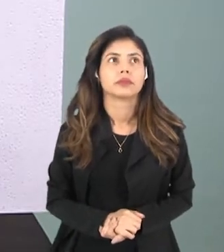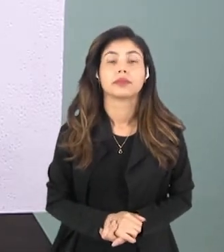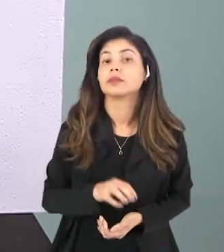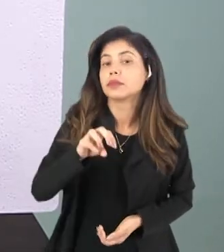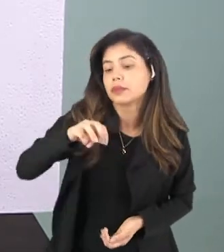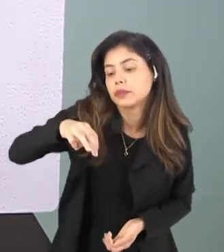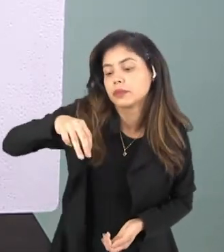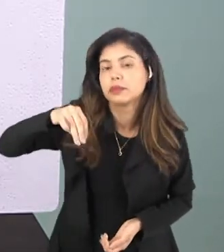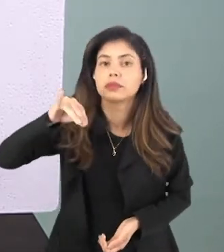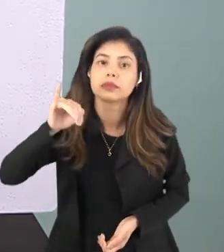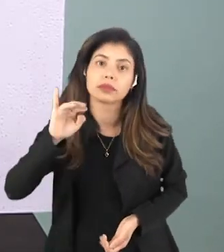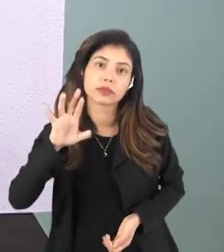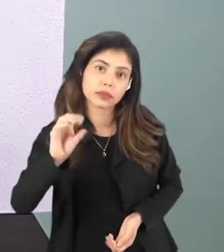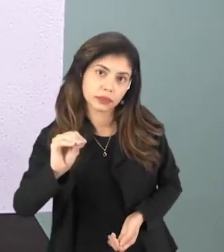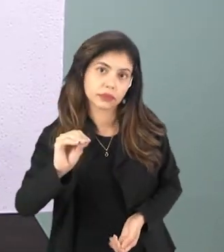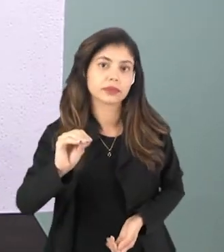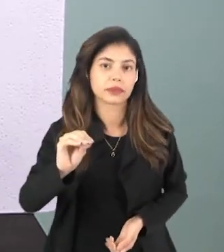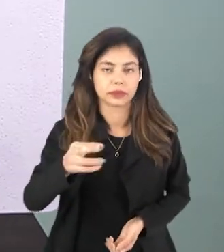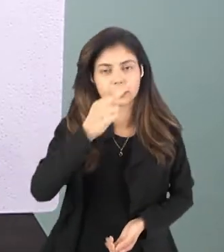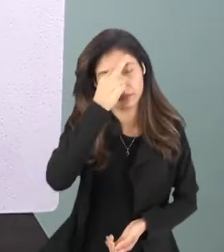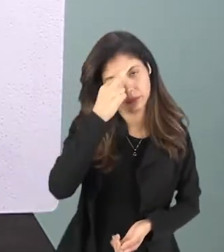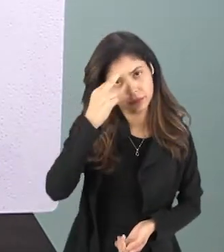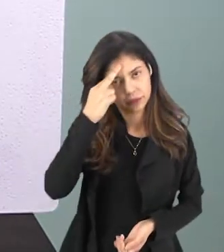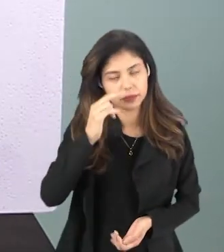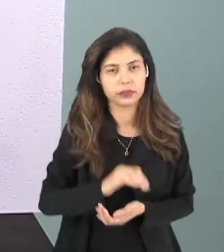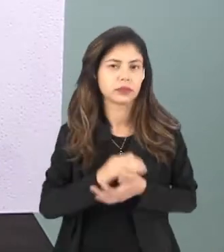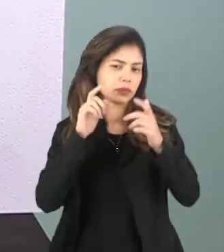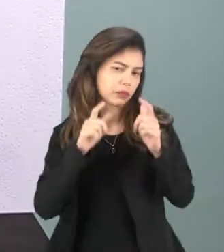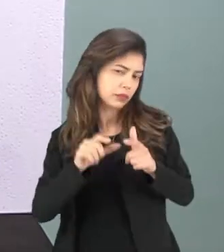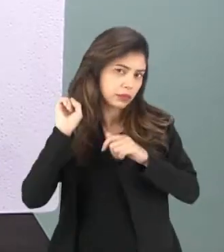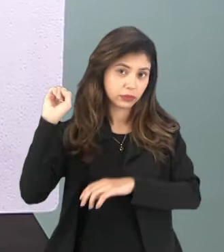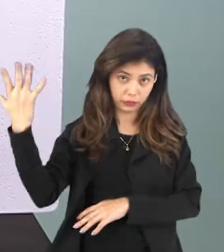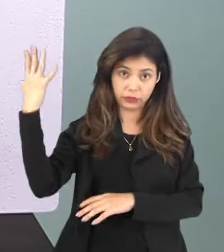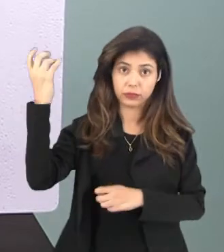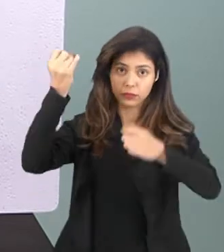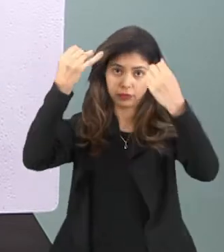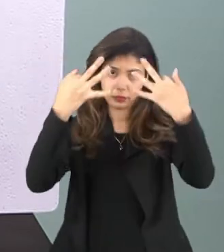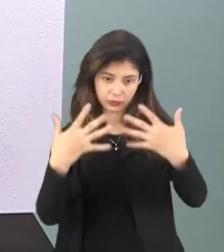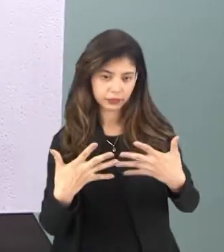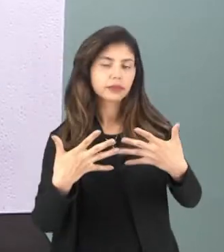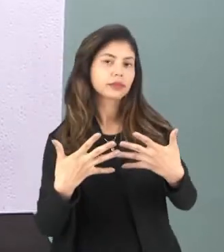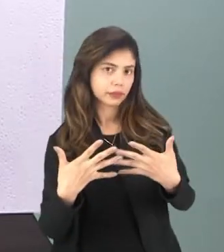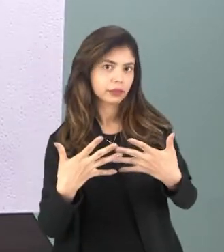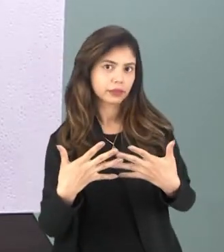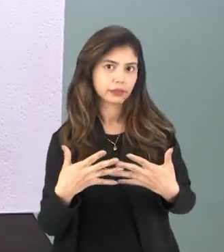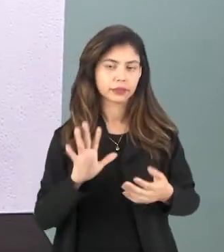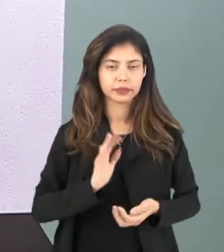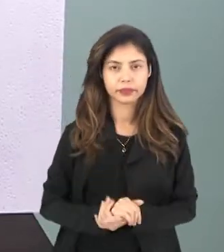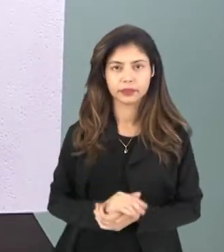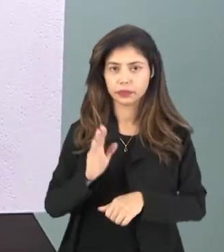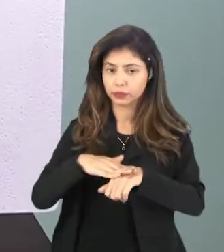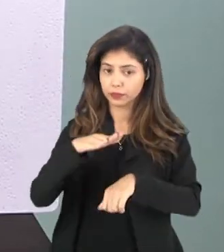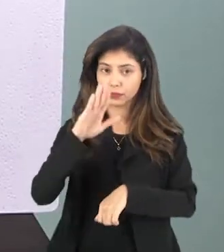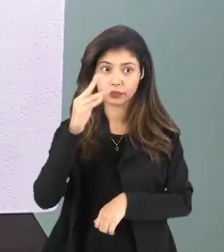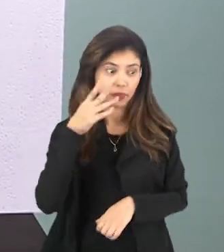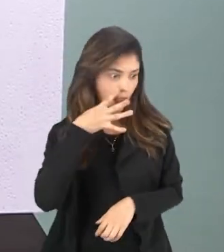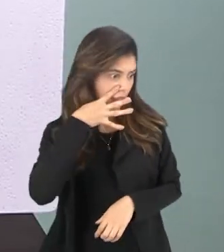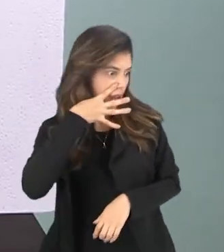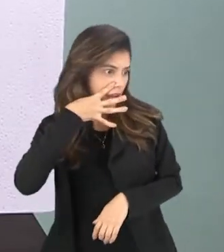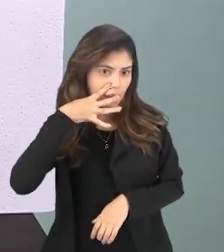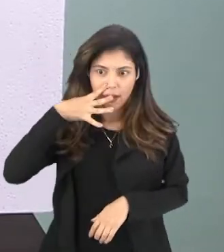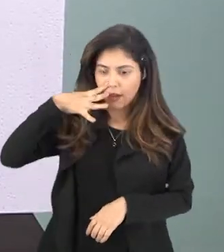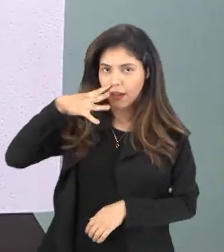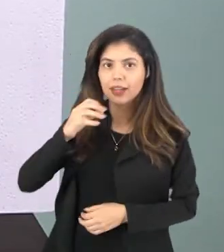o meio da história é um dia acontece as coisas que não mais nos